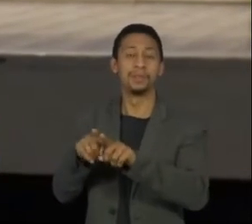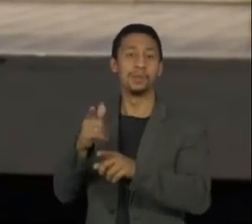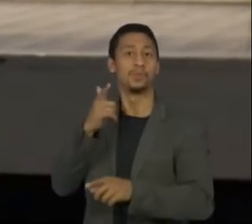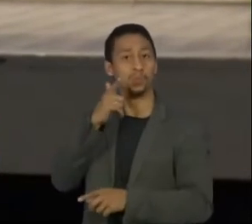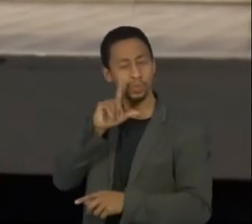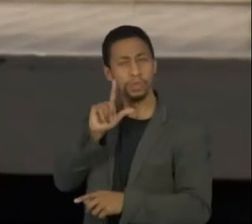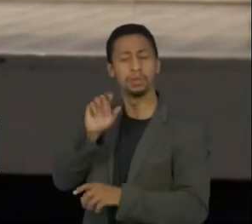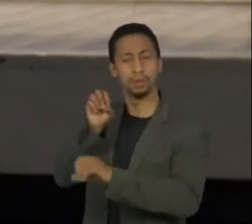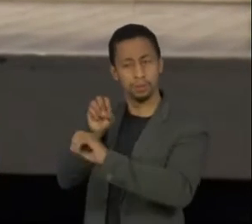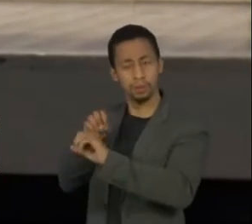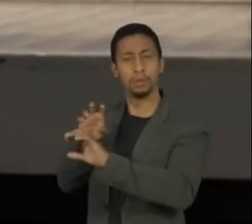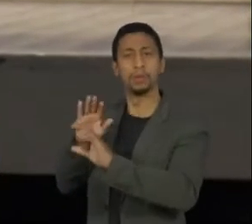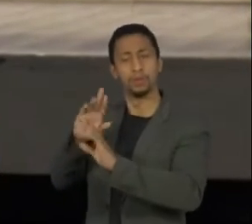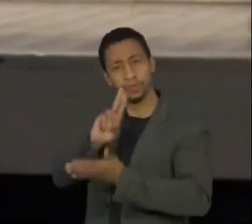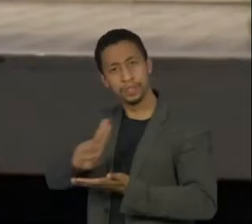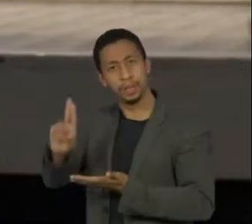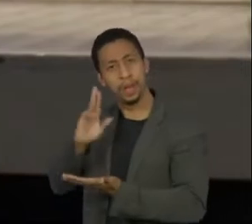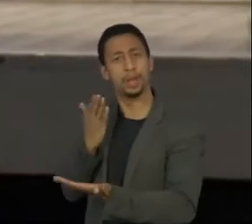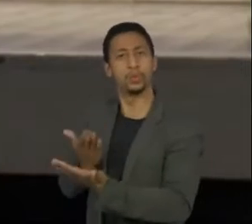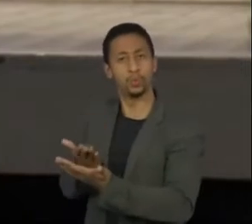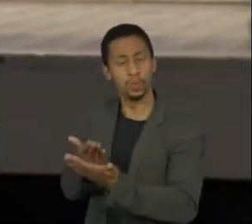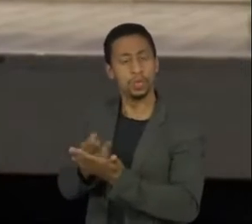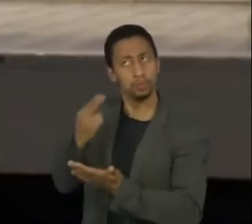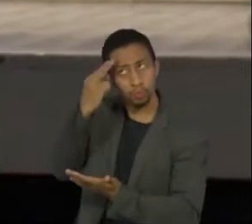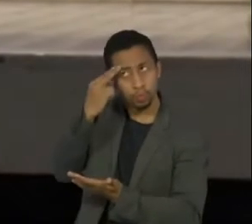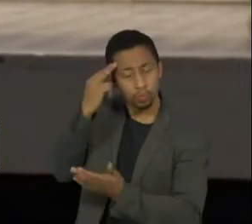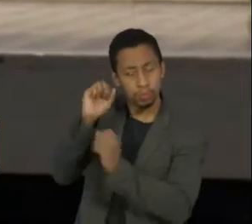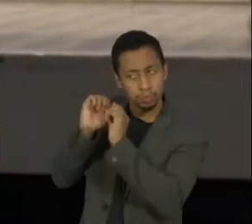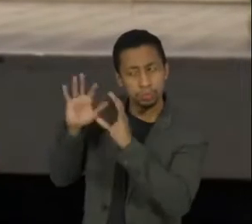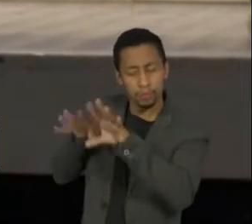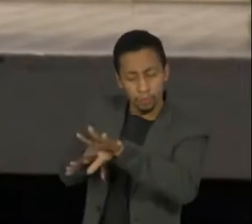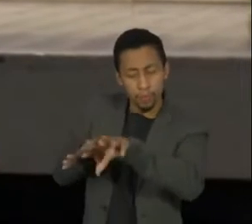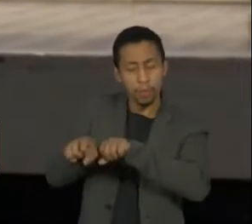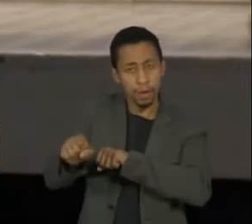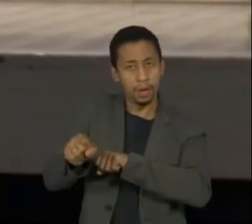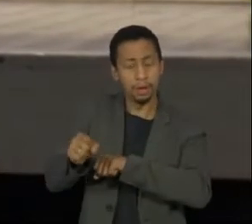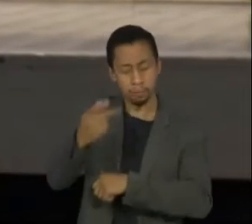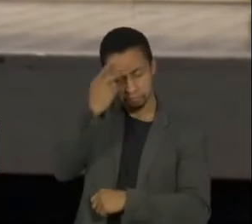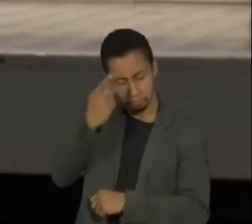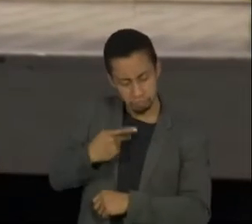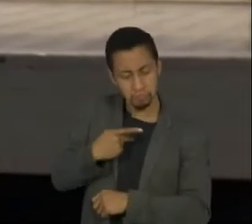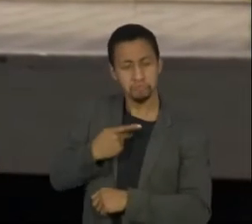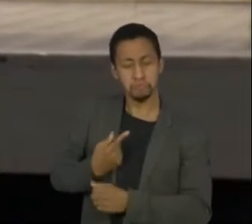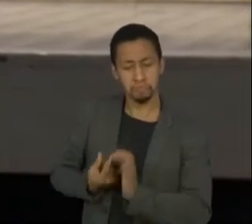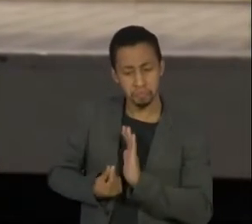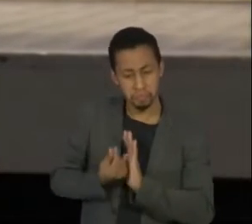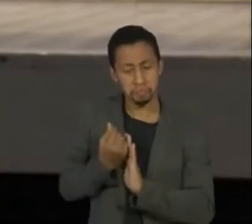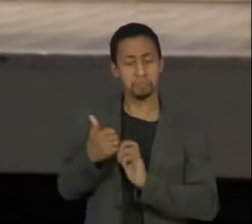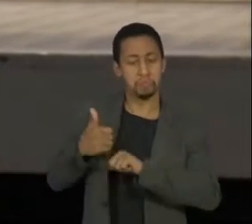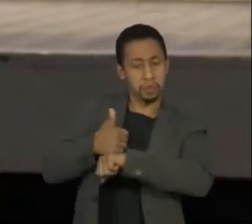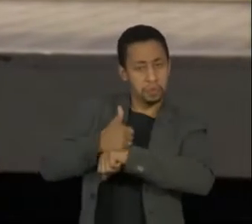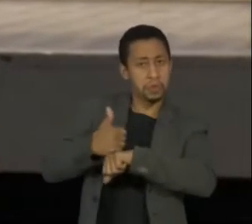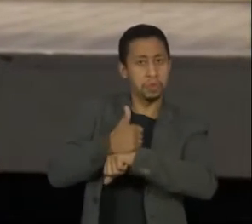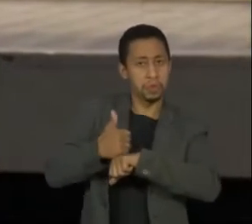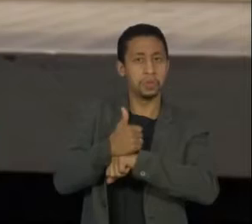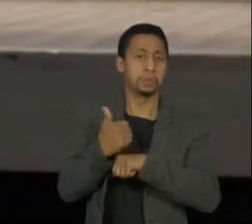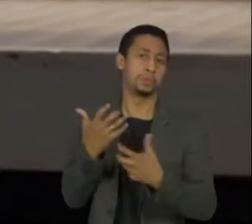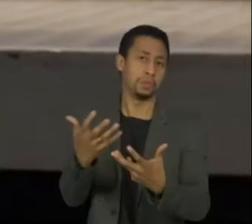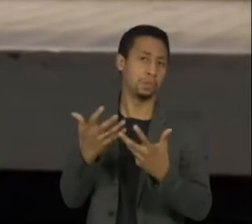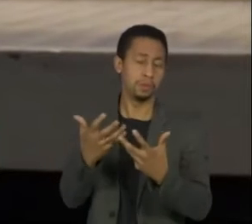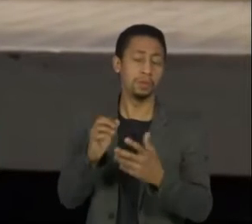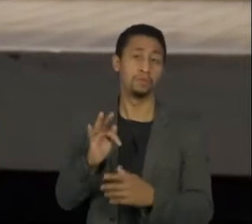bancos das universidades para realizar o seu sonho de fazer a transformação pessoal, econômica e profissional que eles tanto